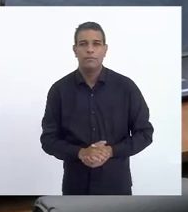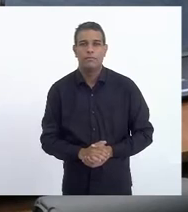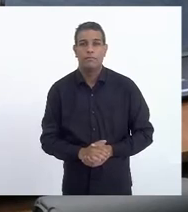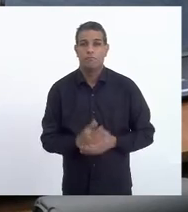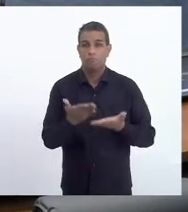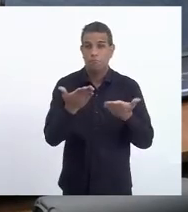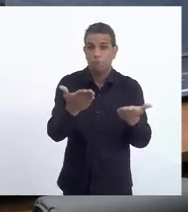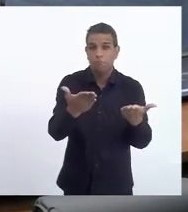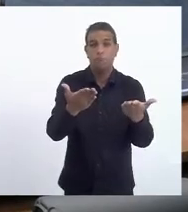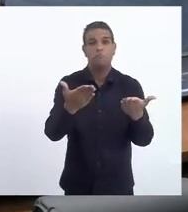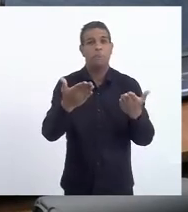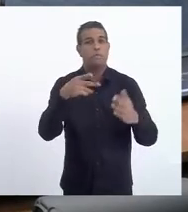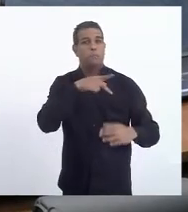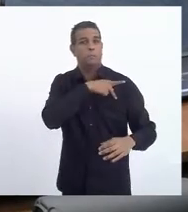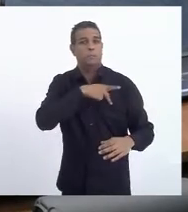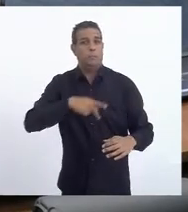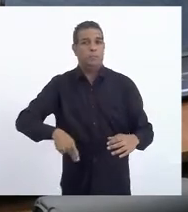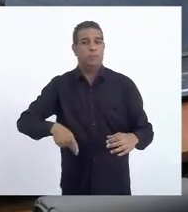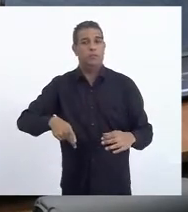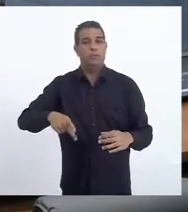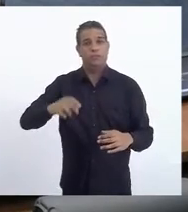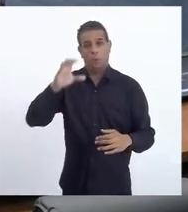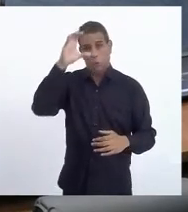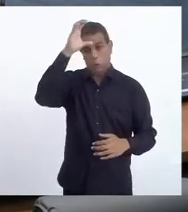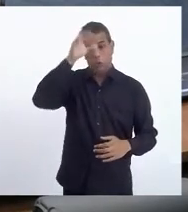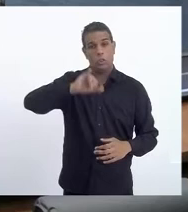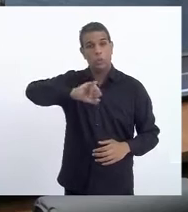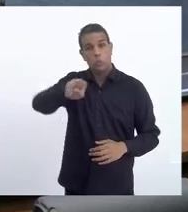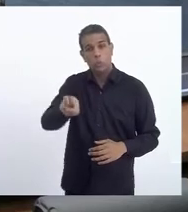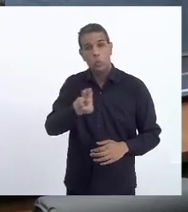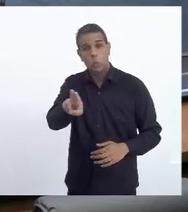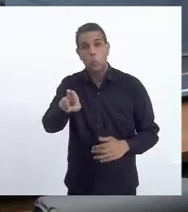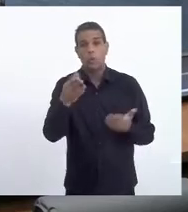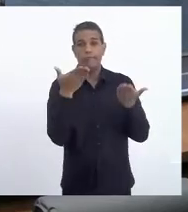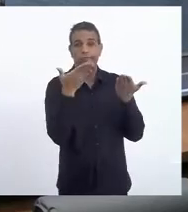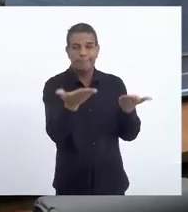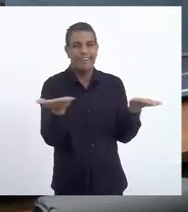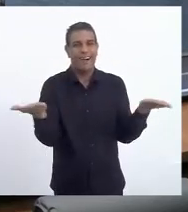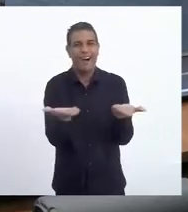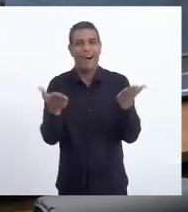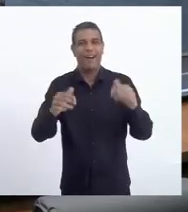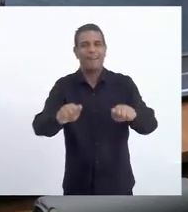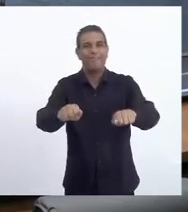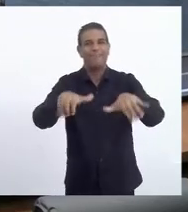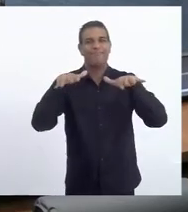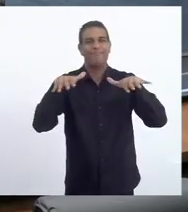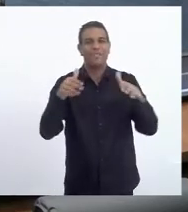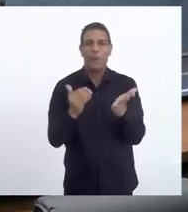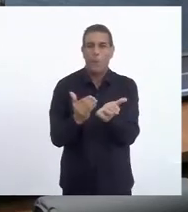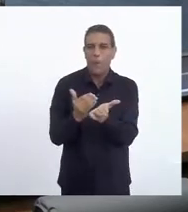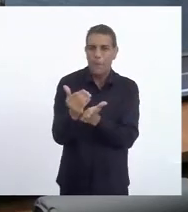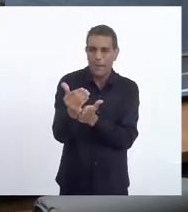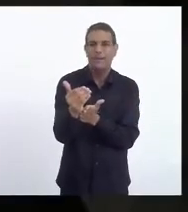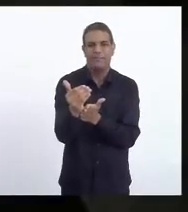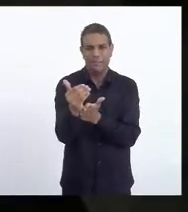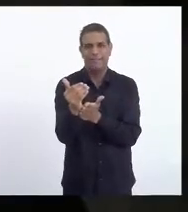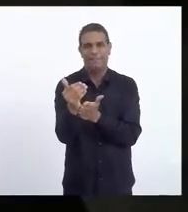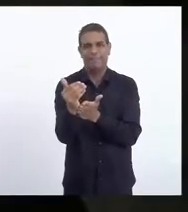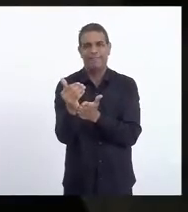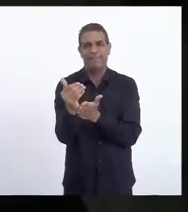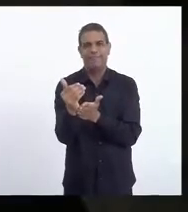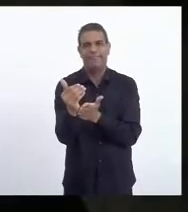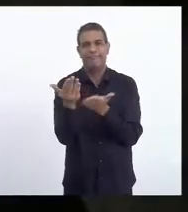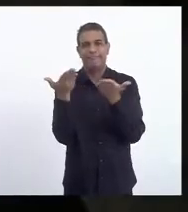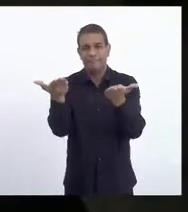deputada tia Ju que presidir a esse expediente inicial o